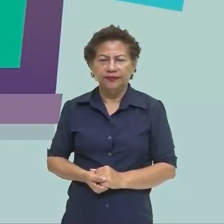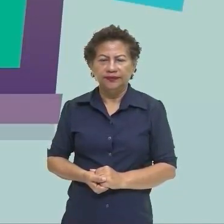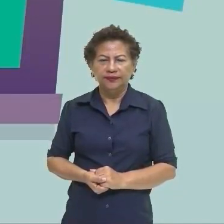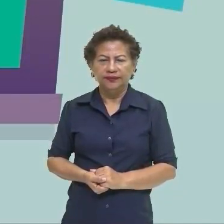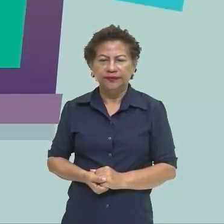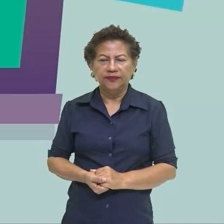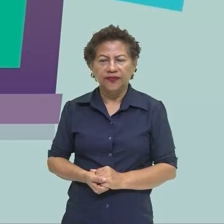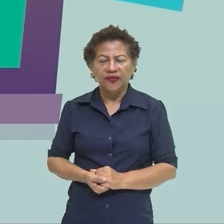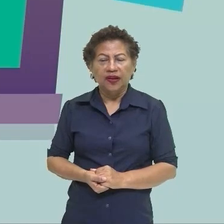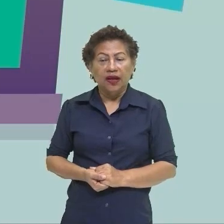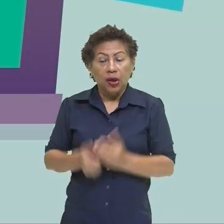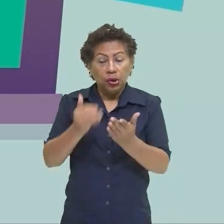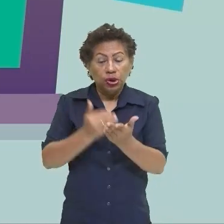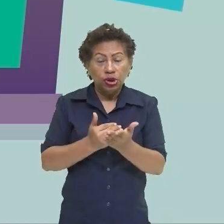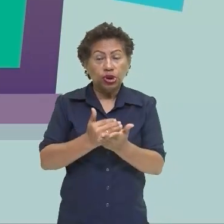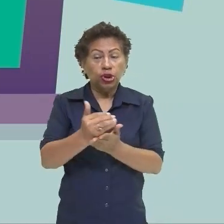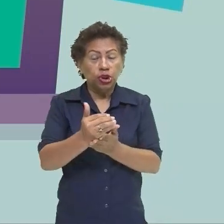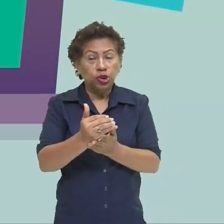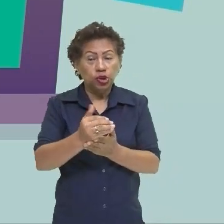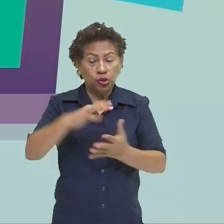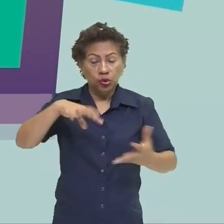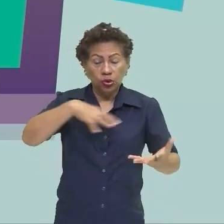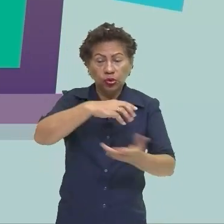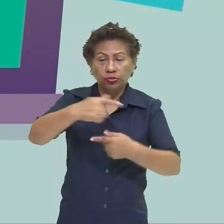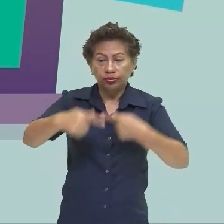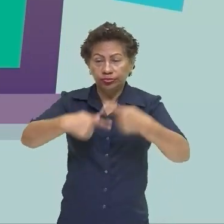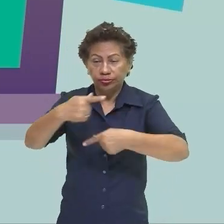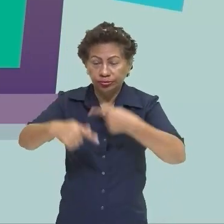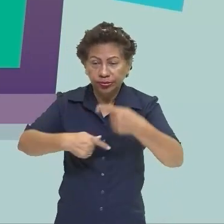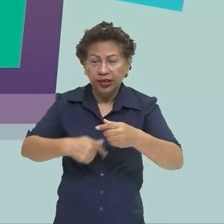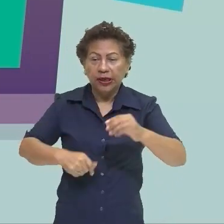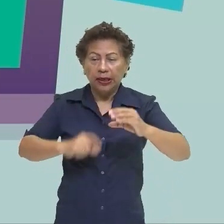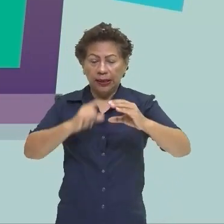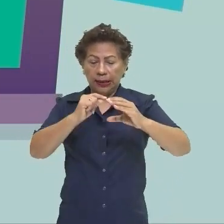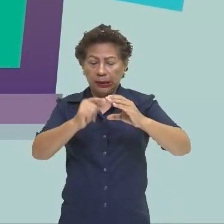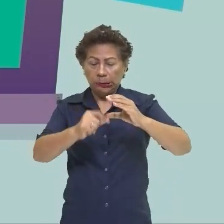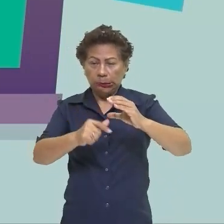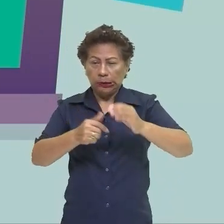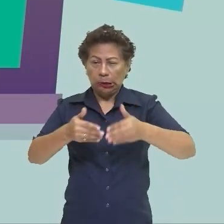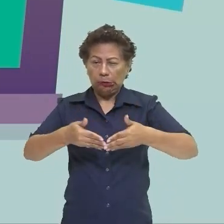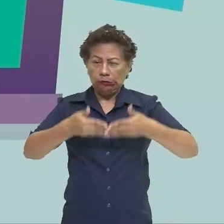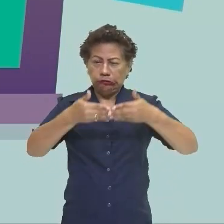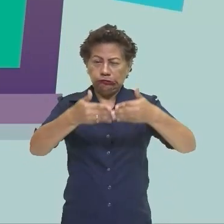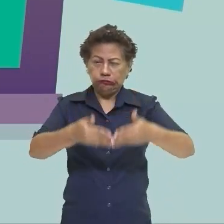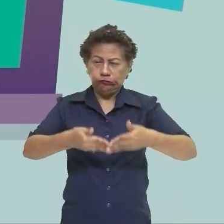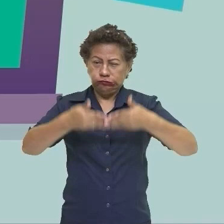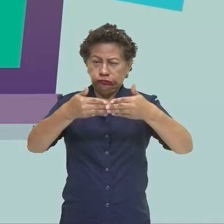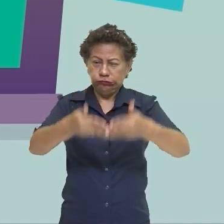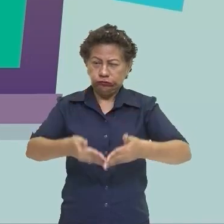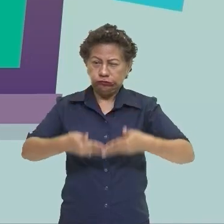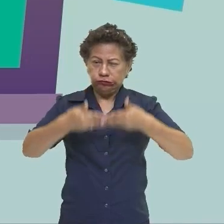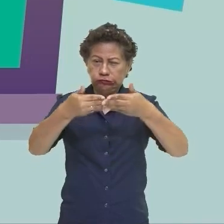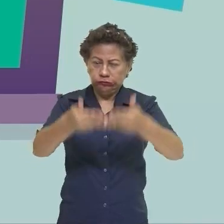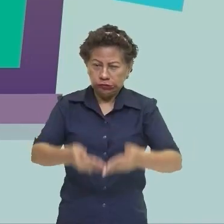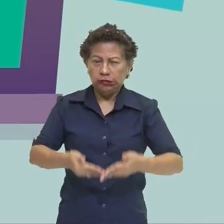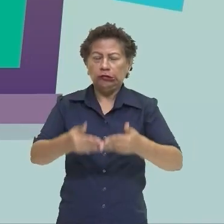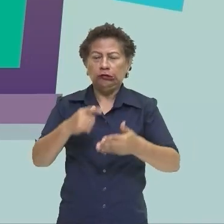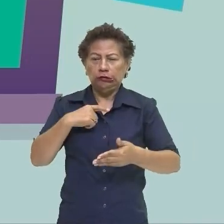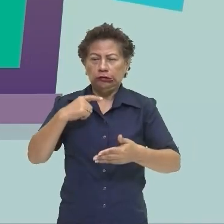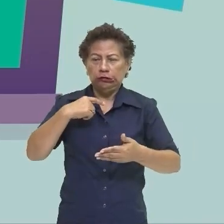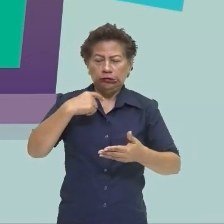Quando se iniciou o processo de globalização capitalista, com as grandes navegações, o planeta era composto por vários